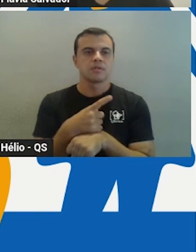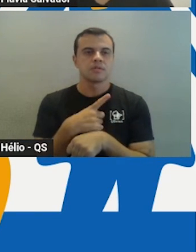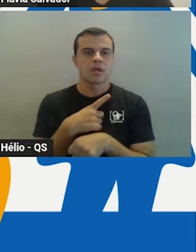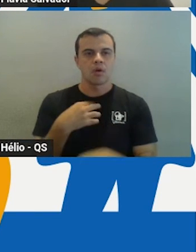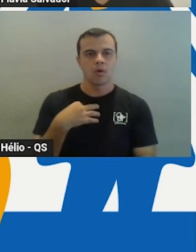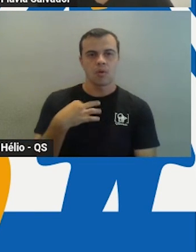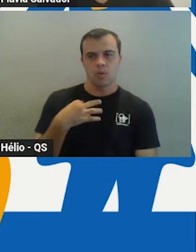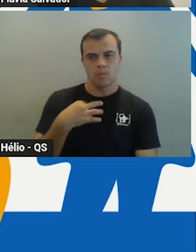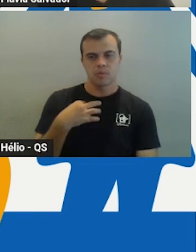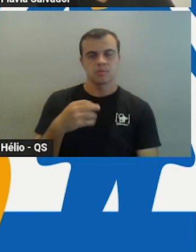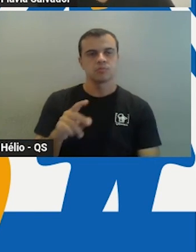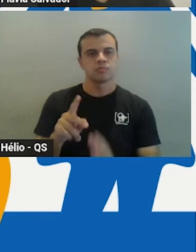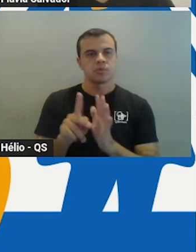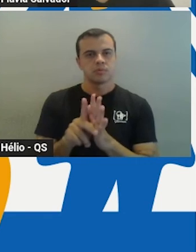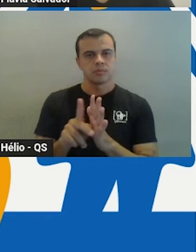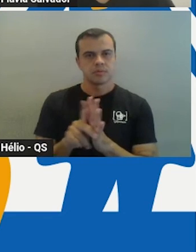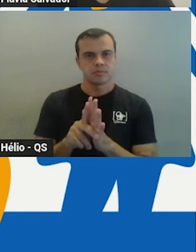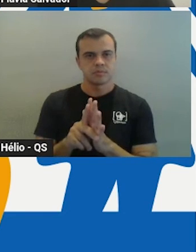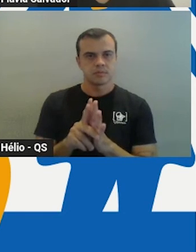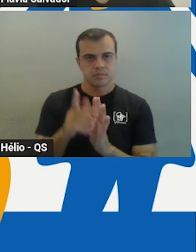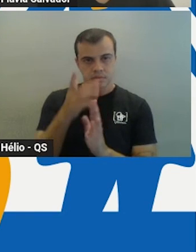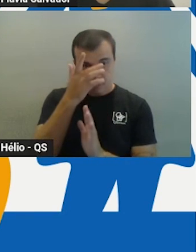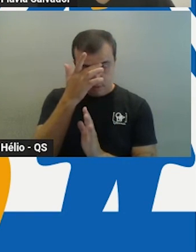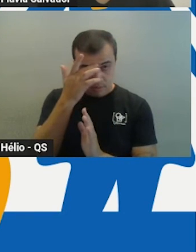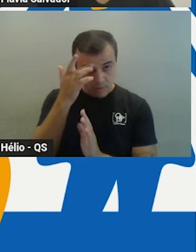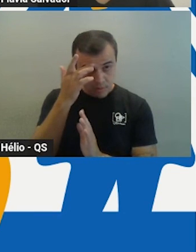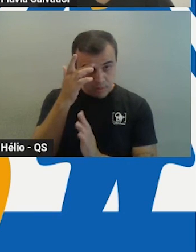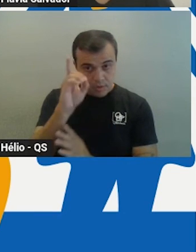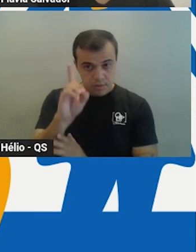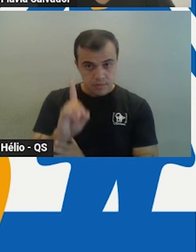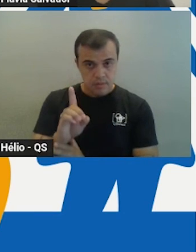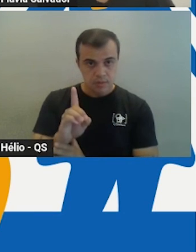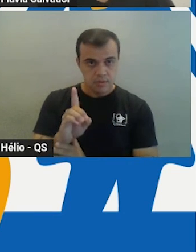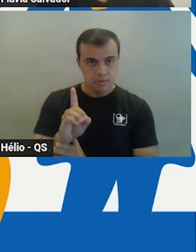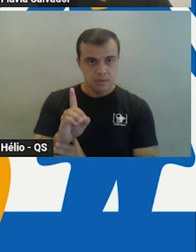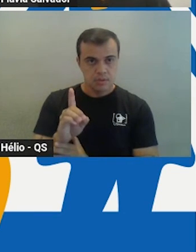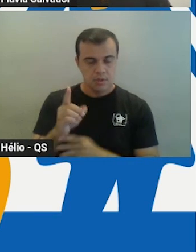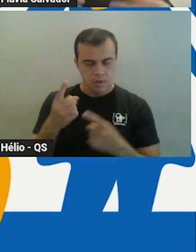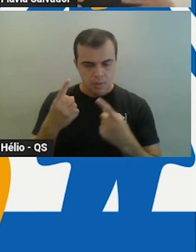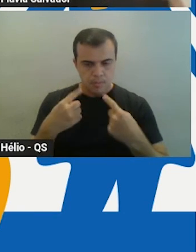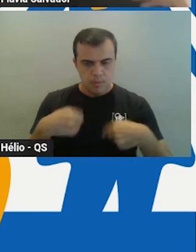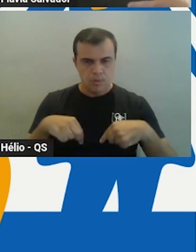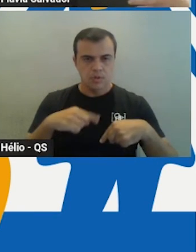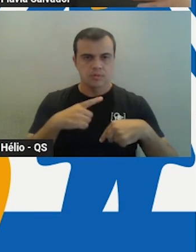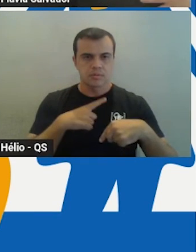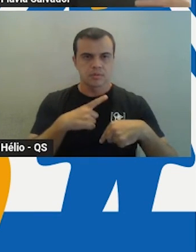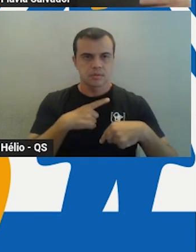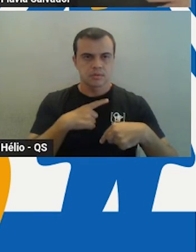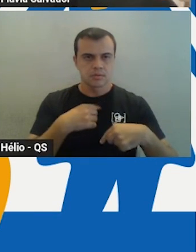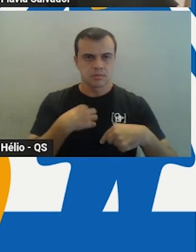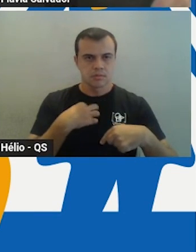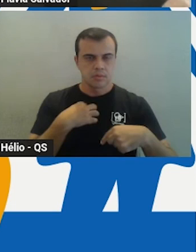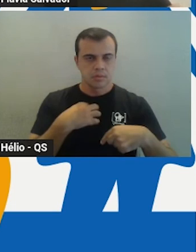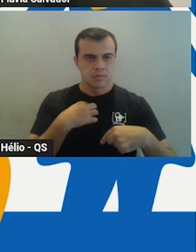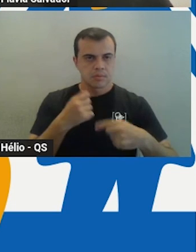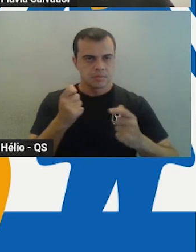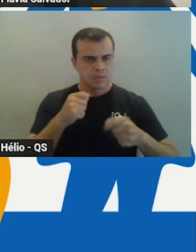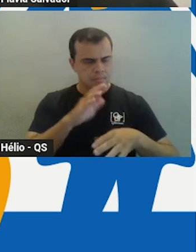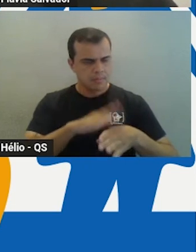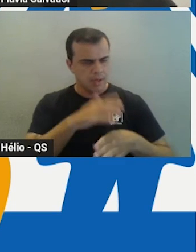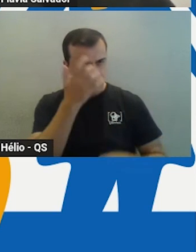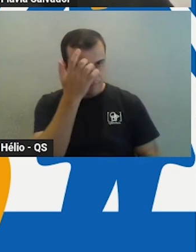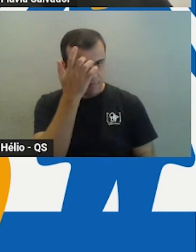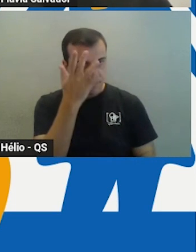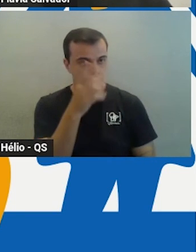roupas para pessoas com deficiência motora. Então, ela tinha roupas que eram mais fáceis